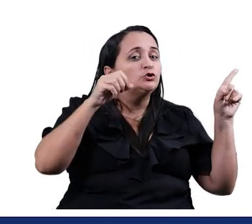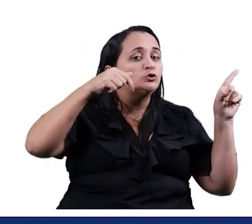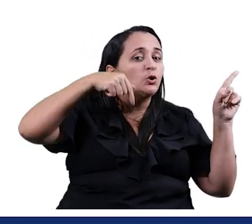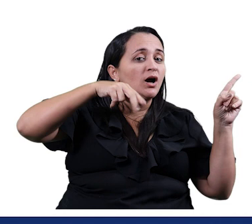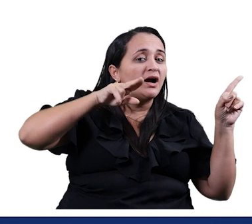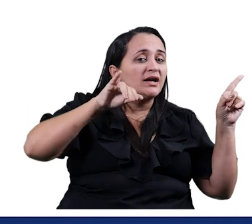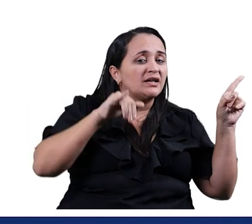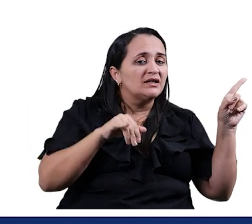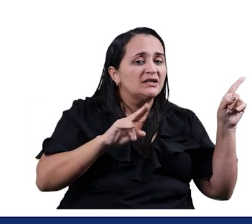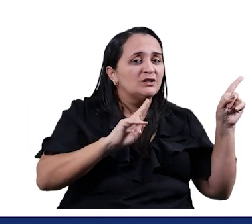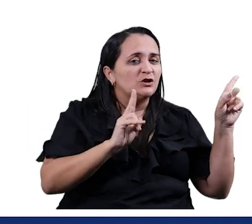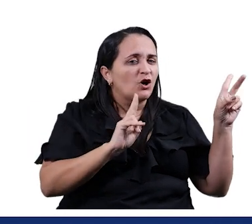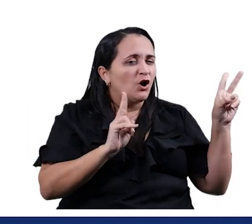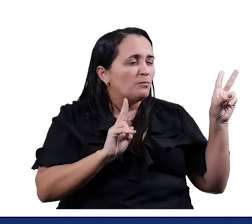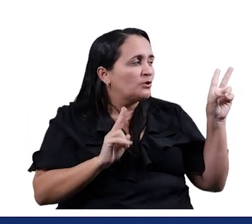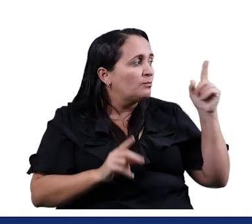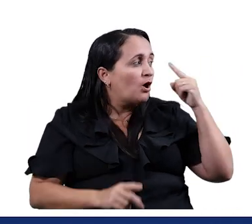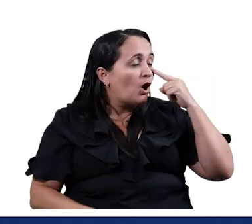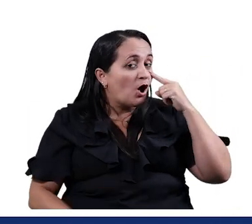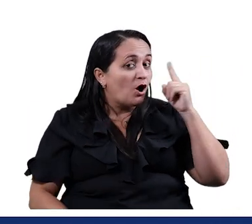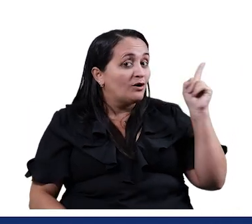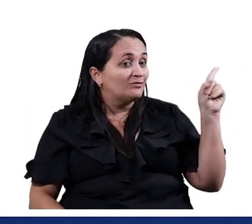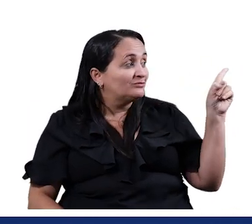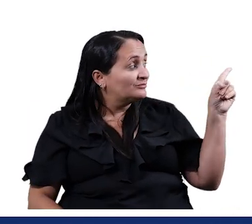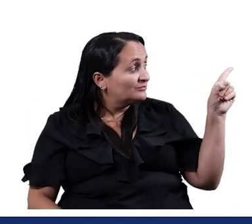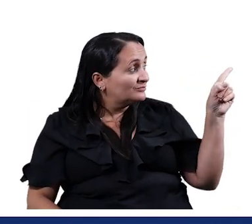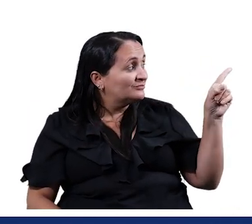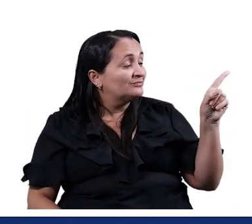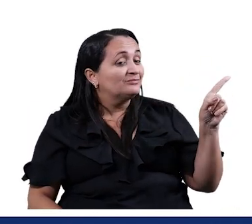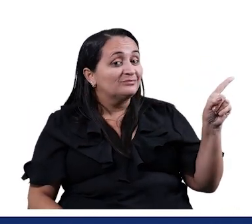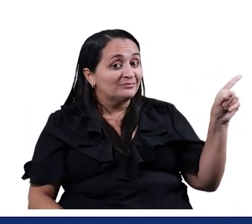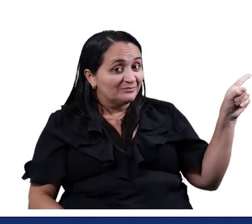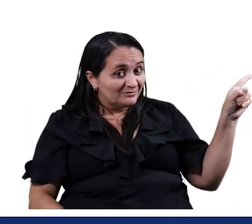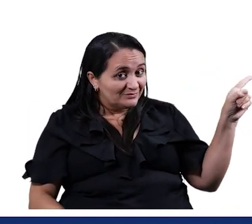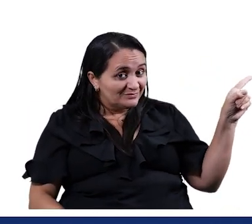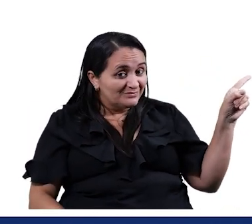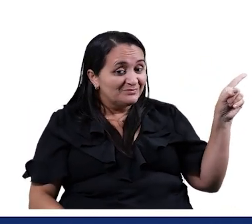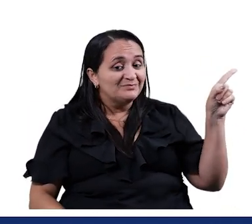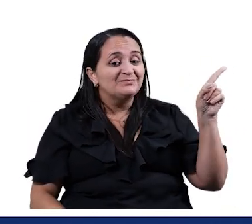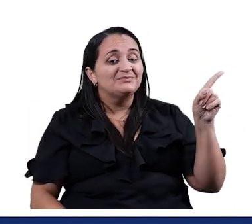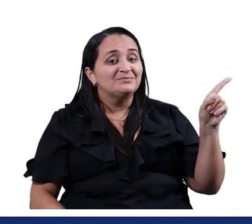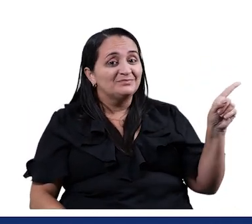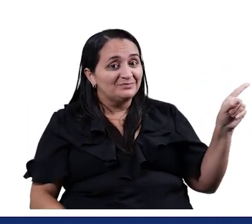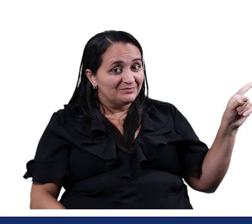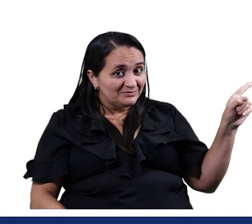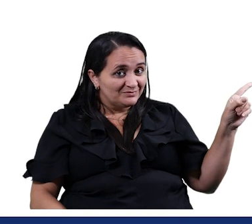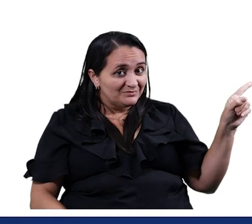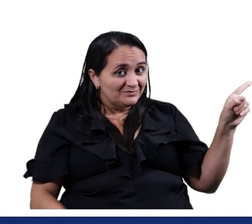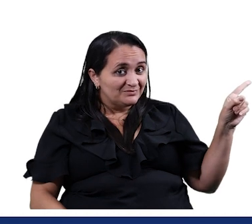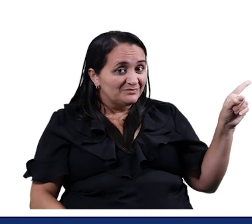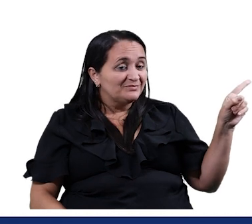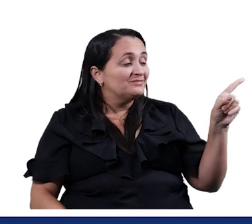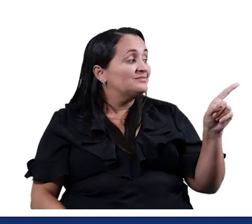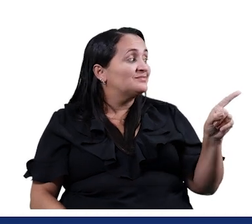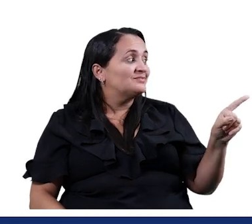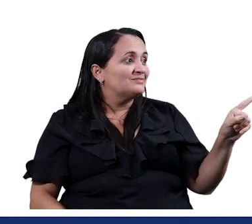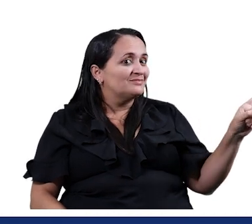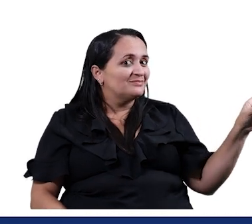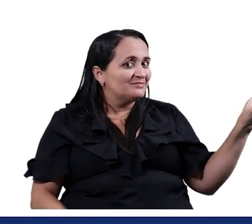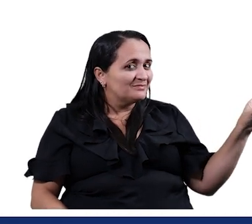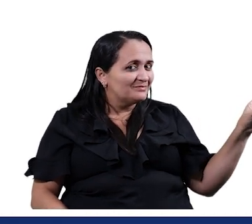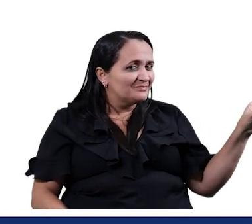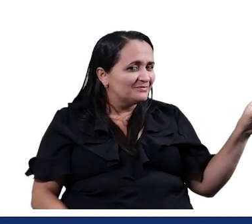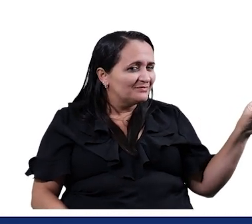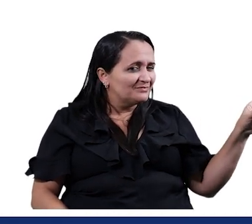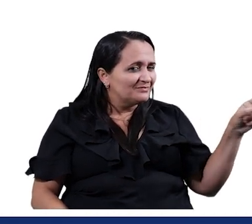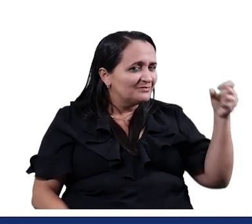Cruz, Gustavo Kirten, Marta, Éder Joffre, Torben Grael, Nelson